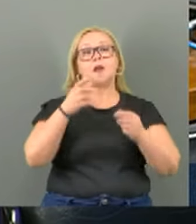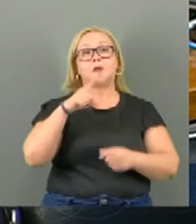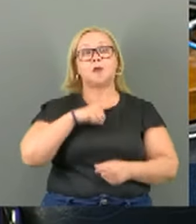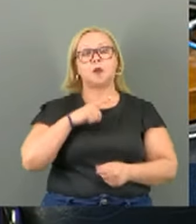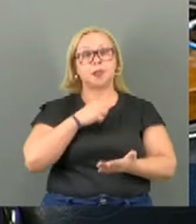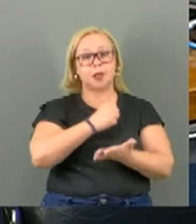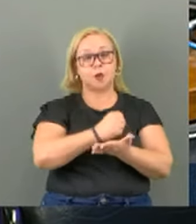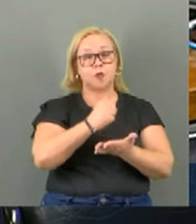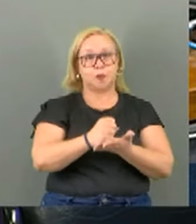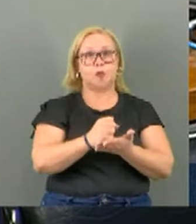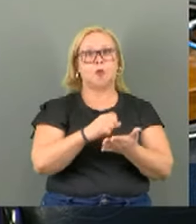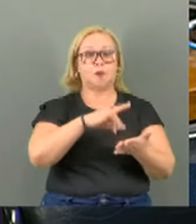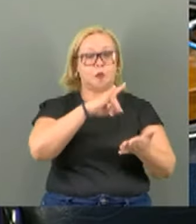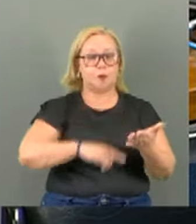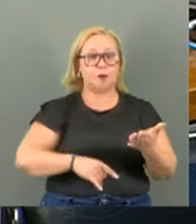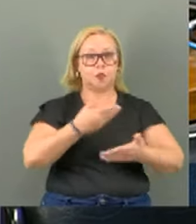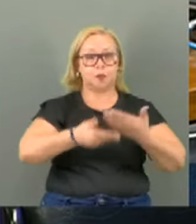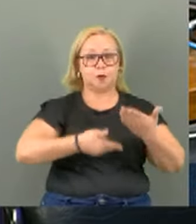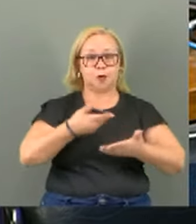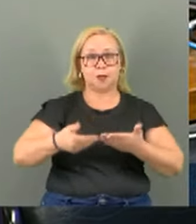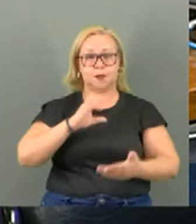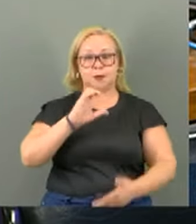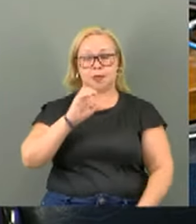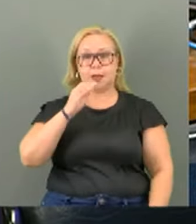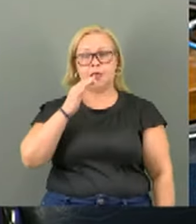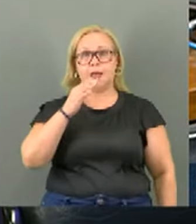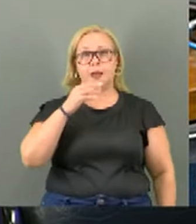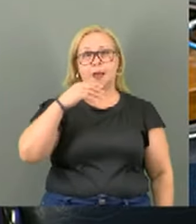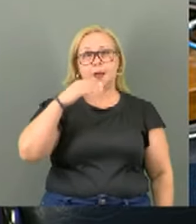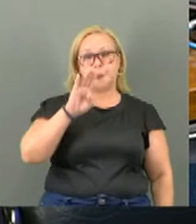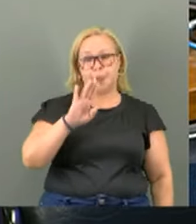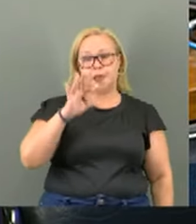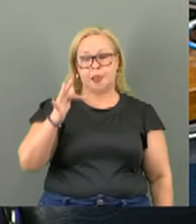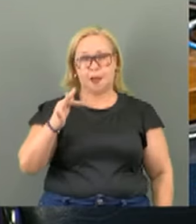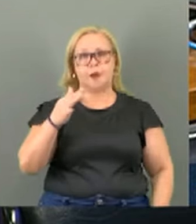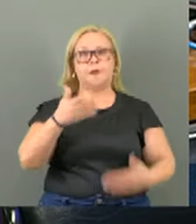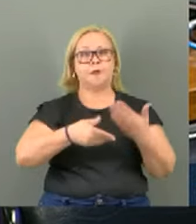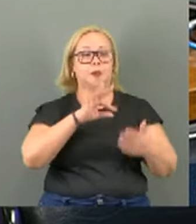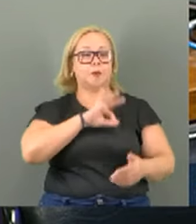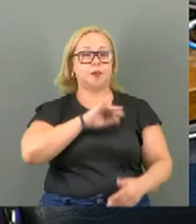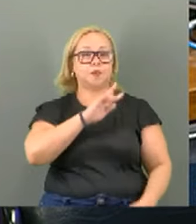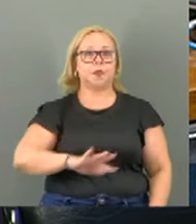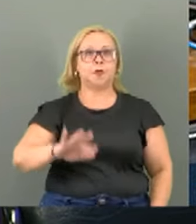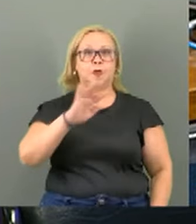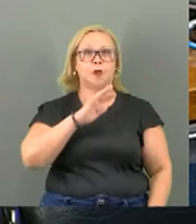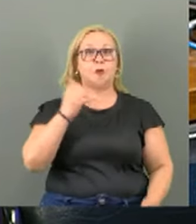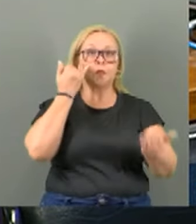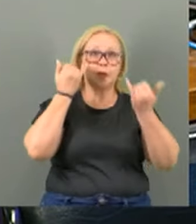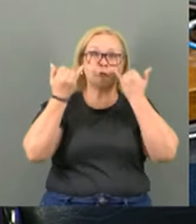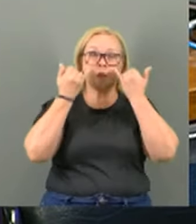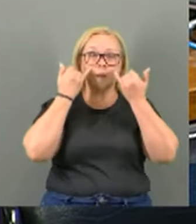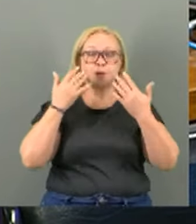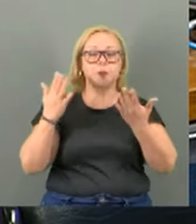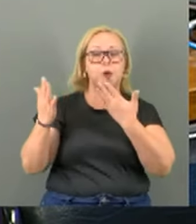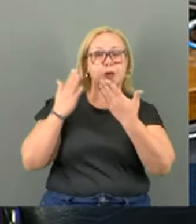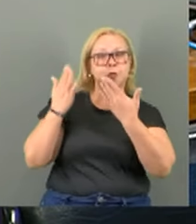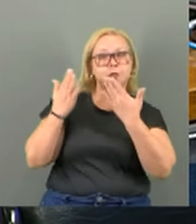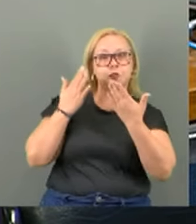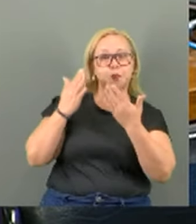protocolo de cooperação entre a CBF e a Polícia Federal, que é informada sobre qualquer suspeita de manipulação por meios